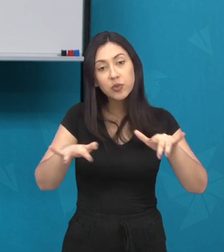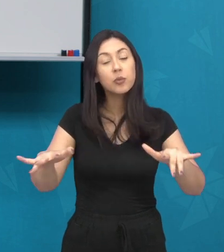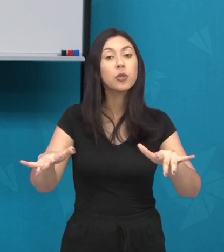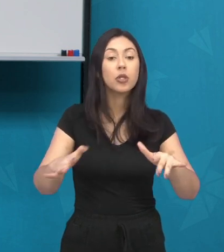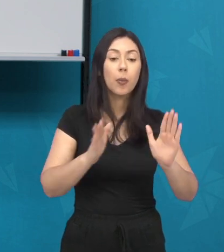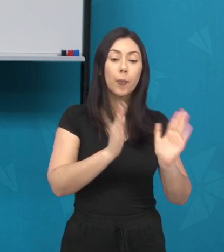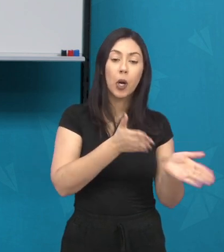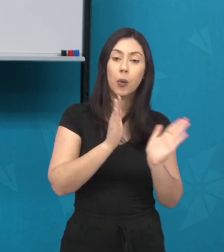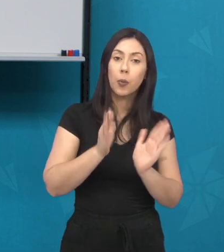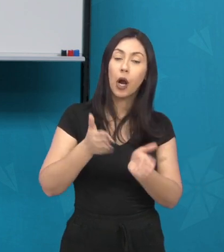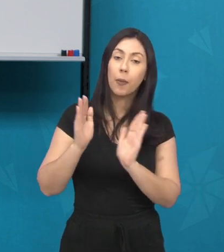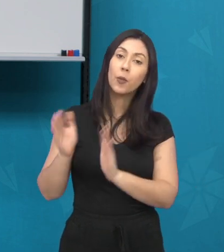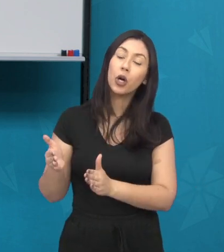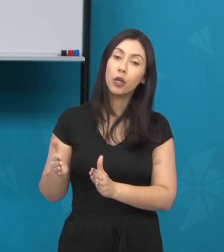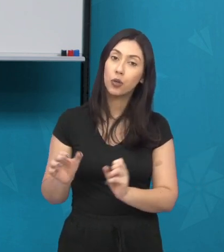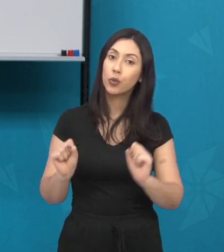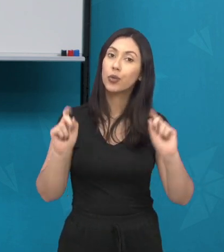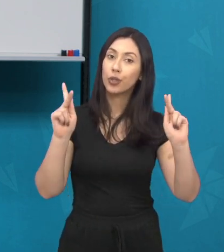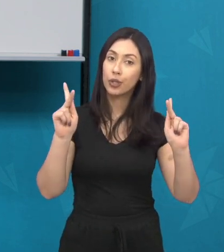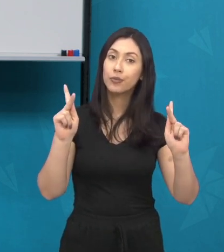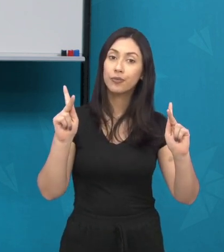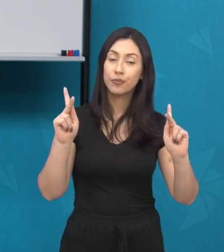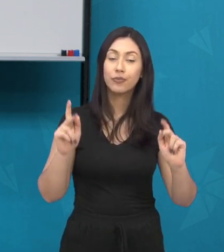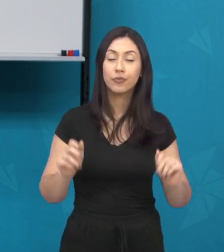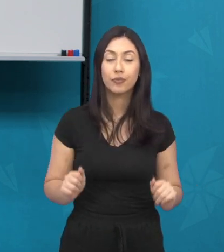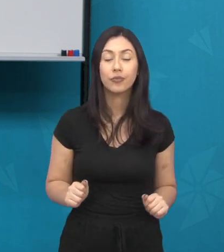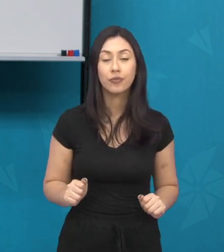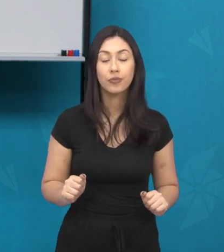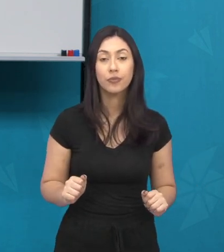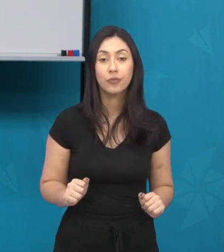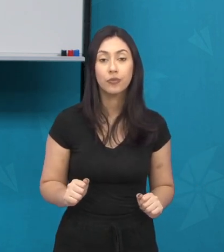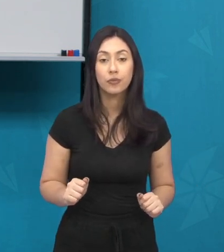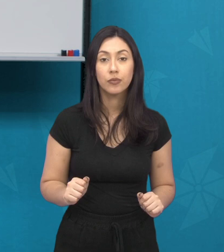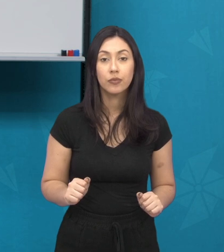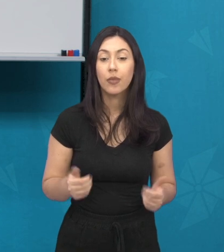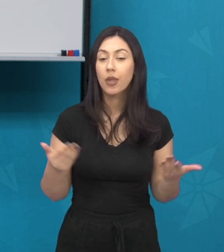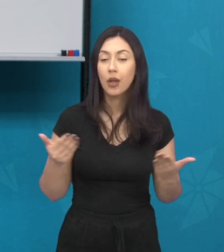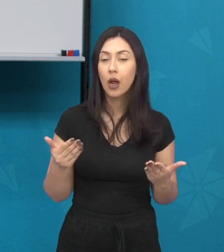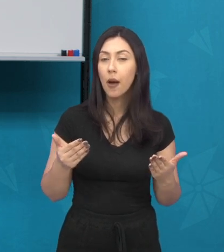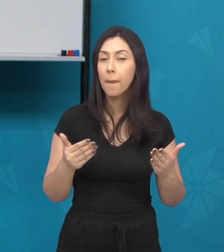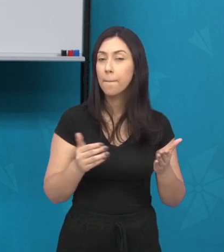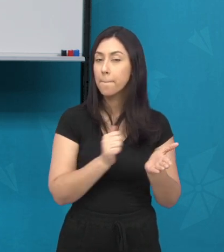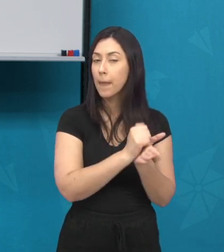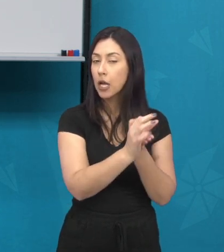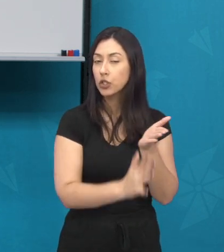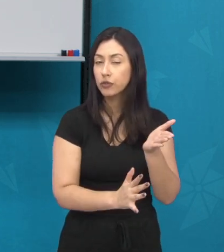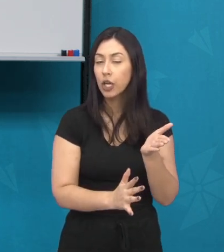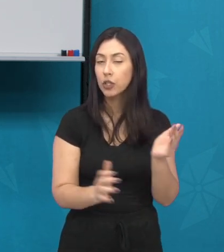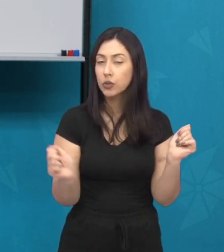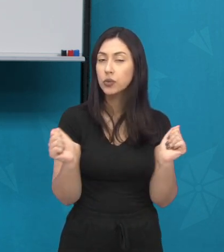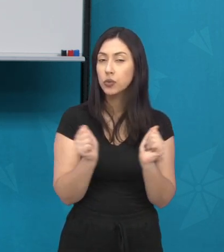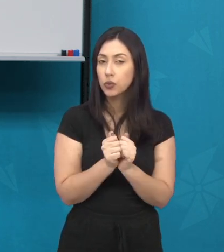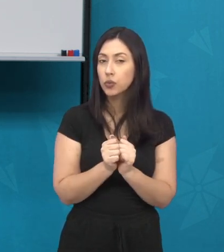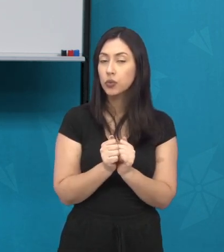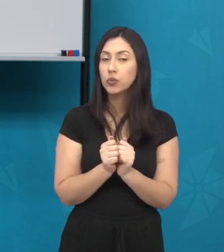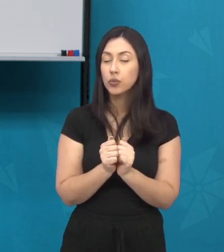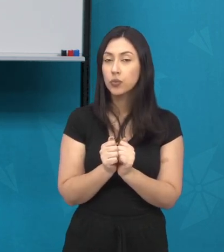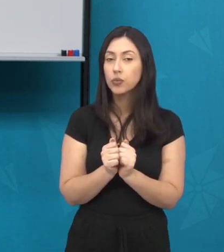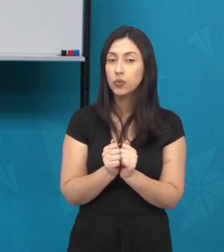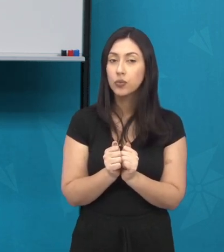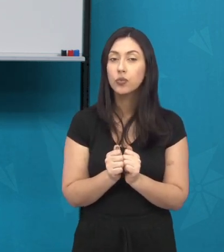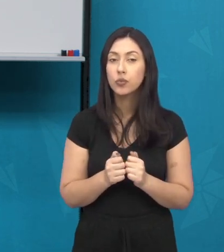e 3 beleza e a gente vai fazer alguns exercícios juntos sobre esse